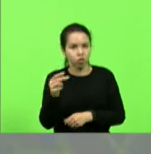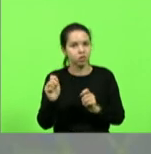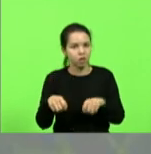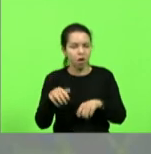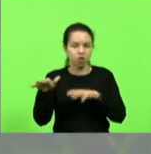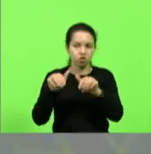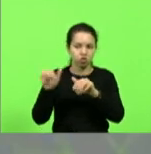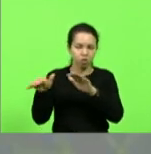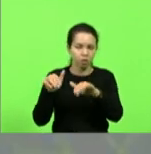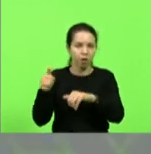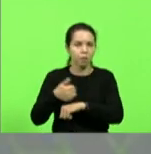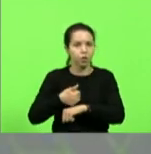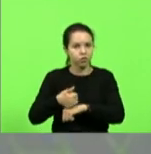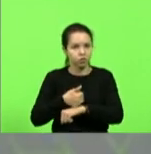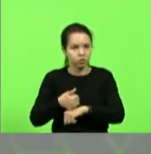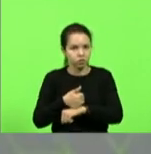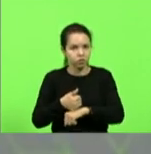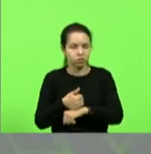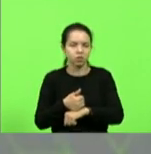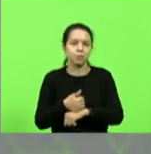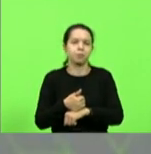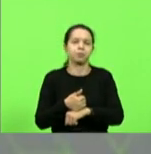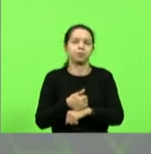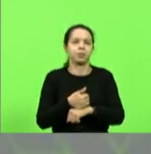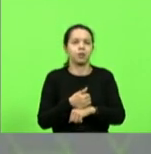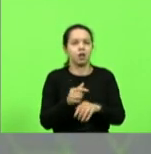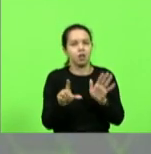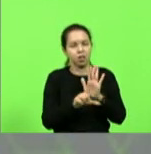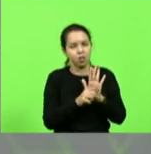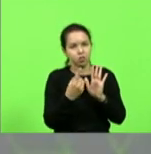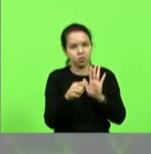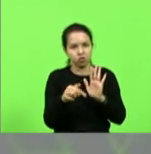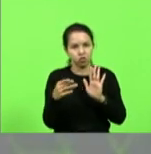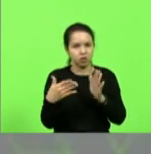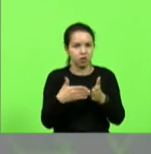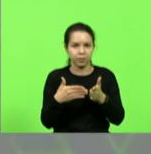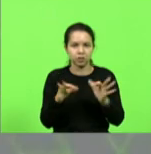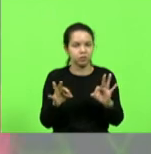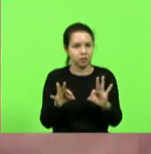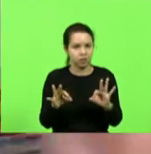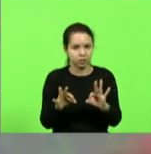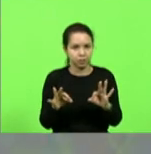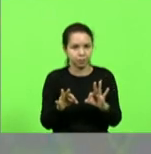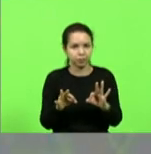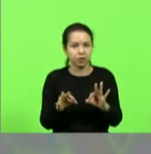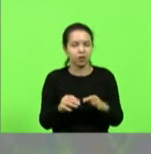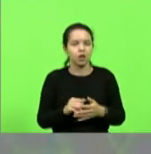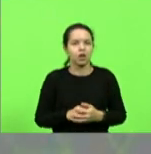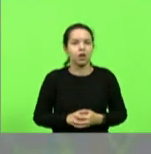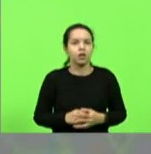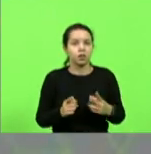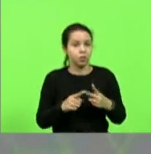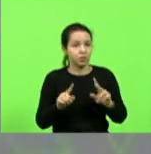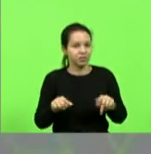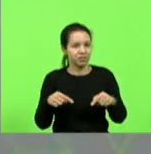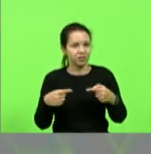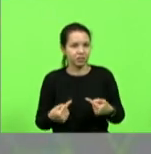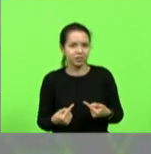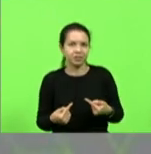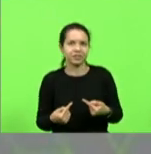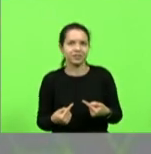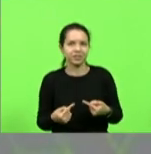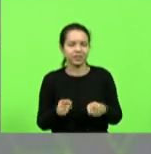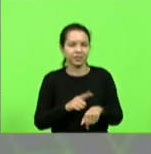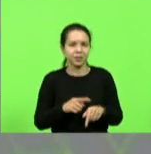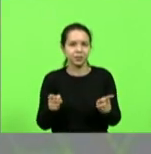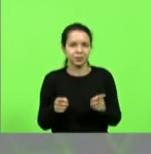limitações da Lei 173. Né? Com relação aos desafios da regulamentação, muito brevemente, porque o meu tempo já está se